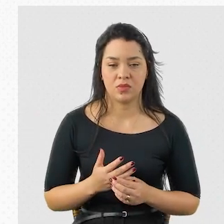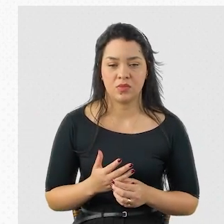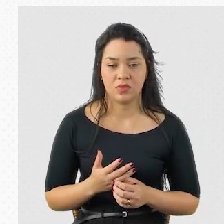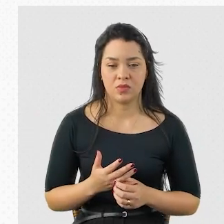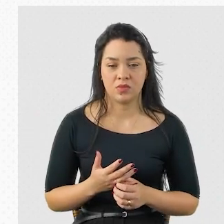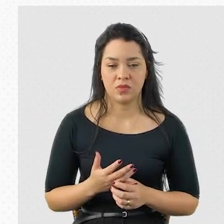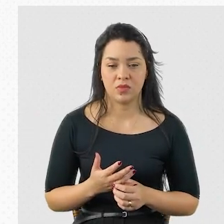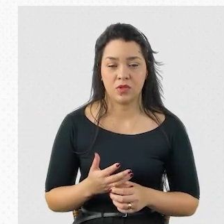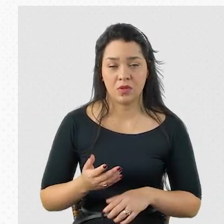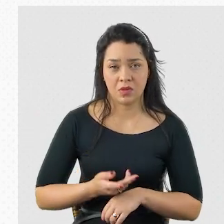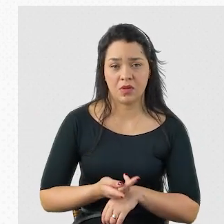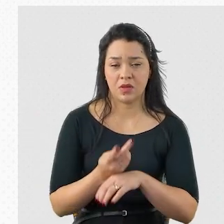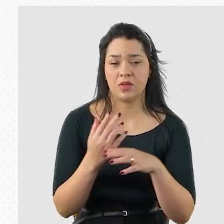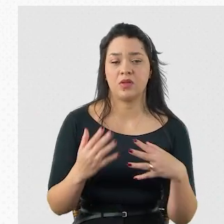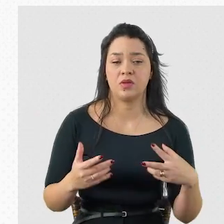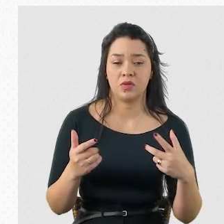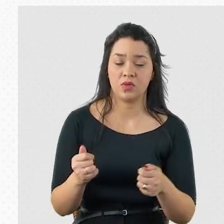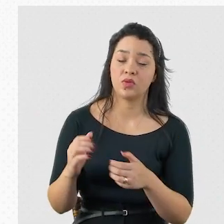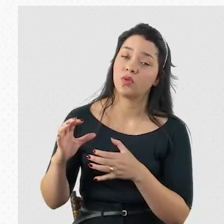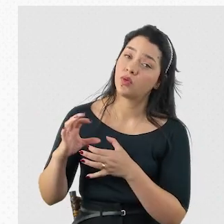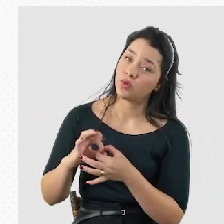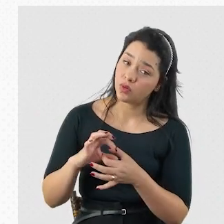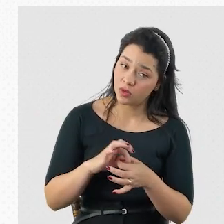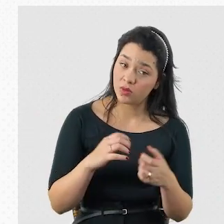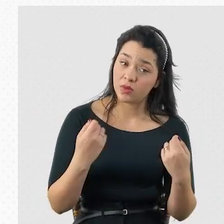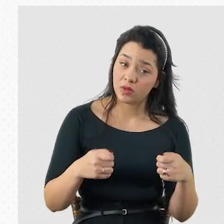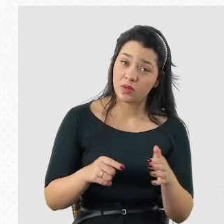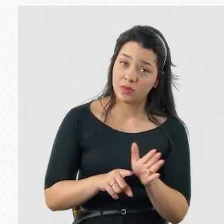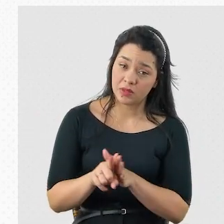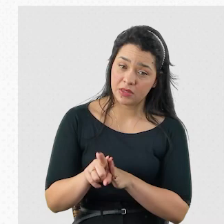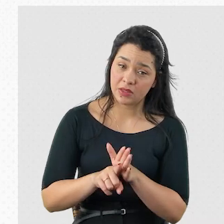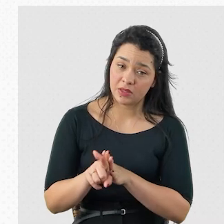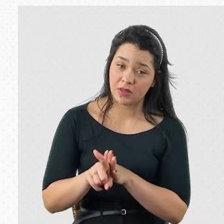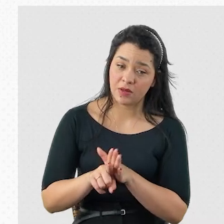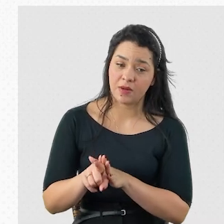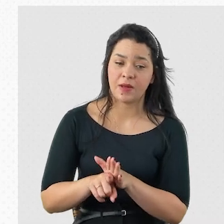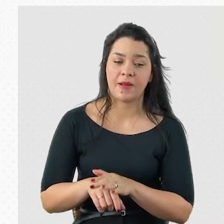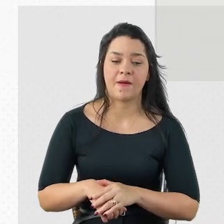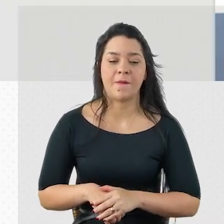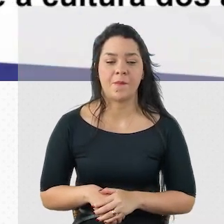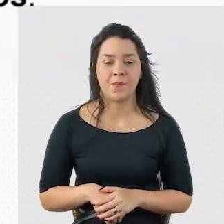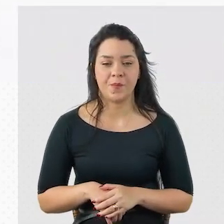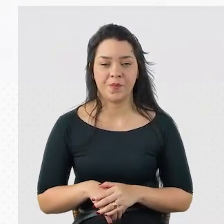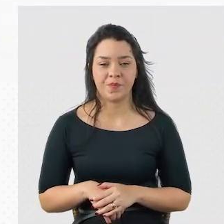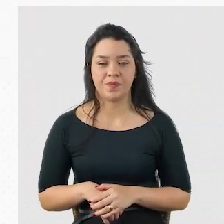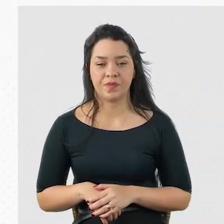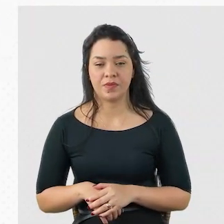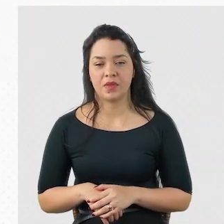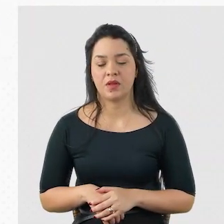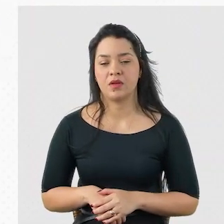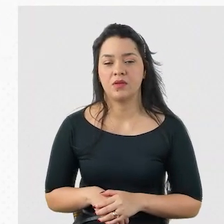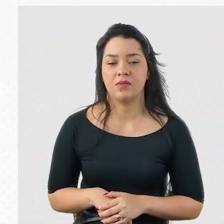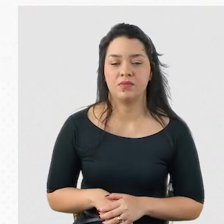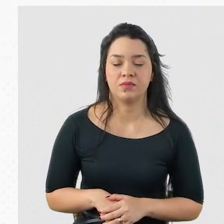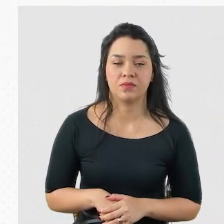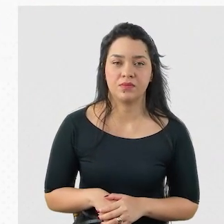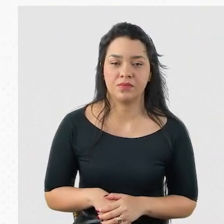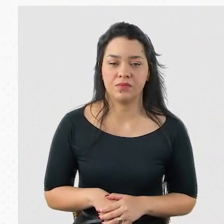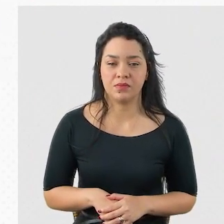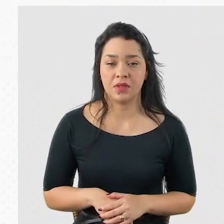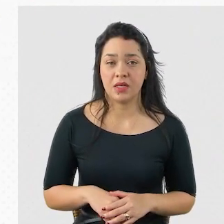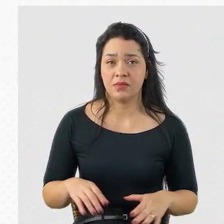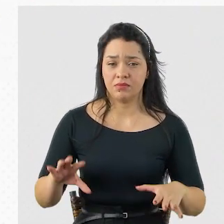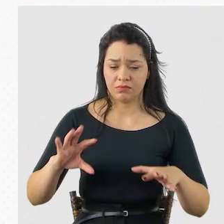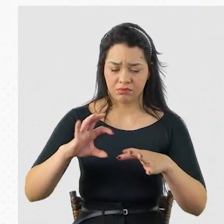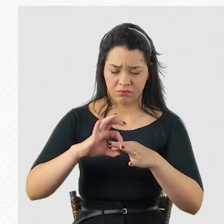premiada e tem todo um contexto que vocês têm que pesquisar, porque senão a gente vai ficar só nessa obra, mas é muito bom o trabalho dela, né? Bom, esse elo